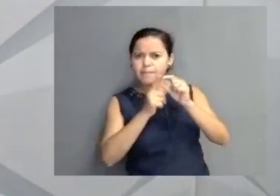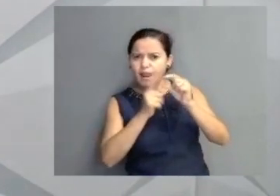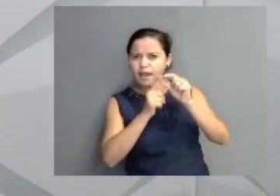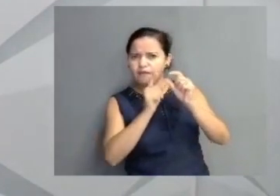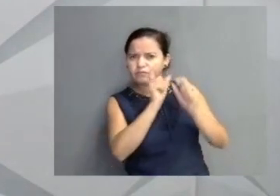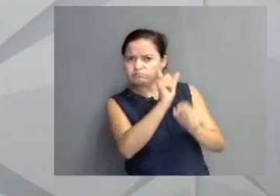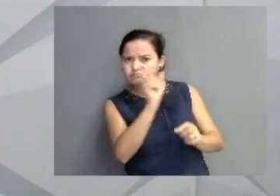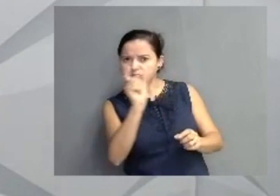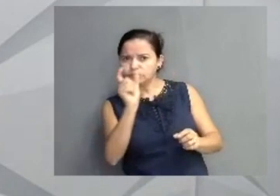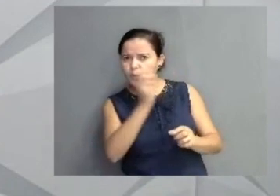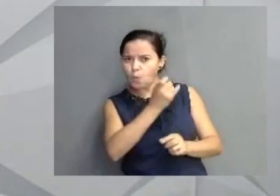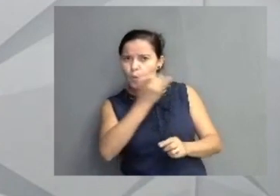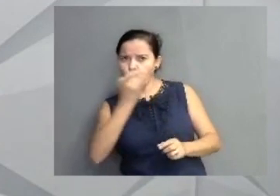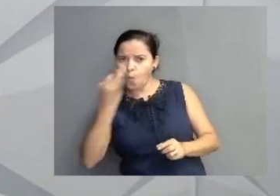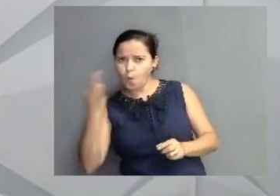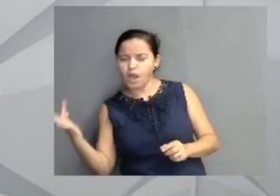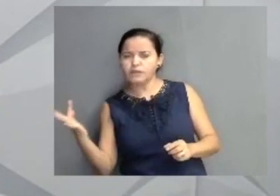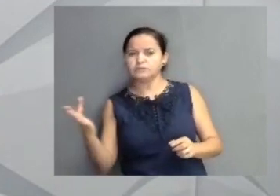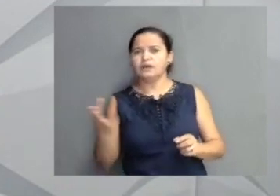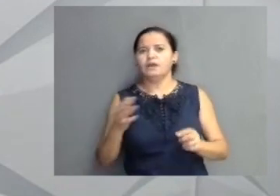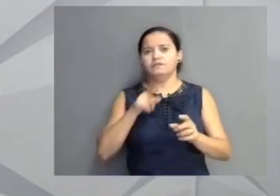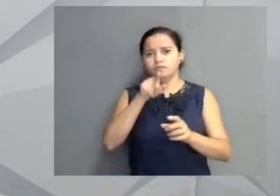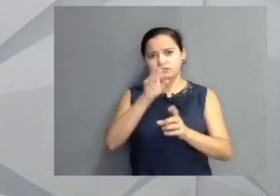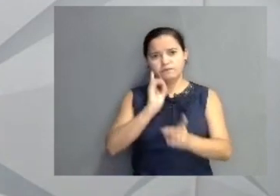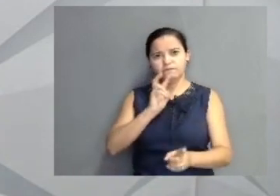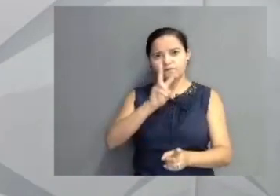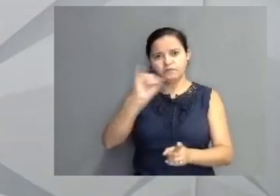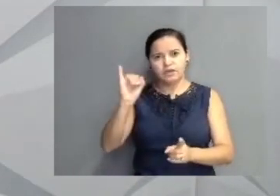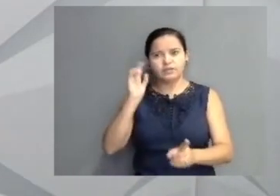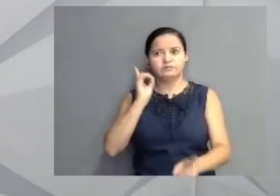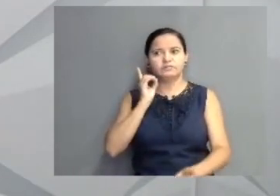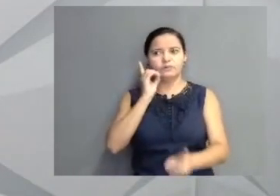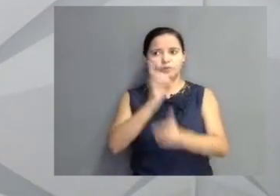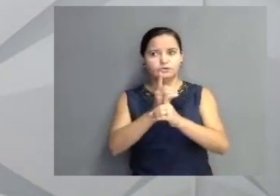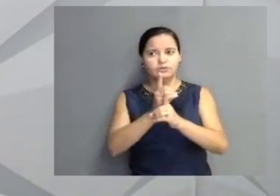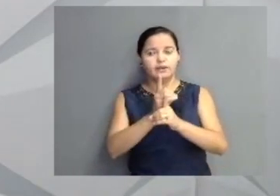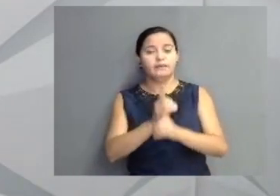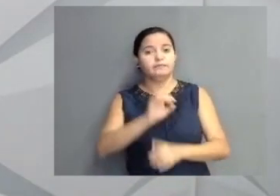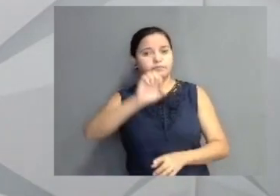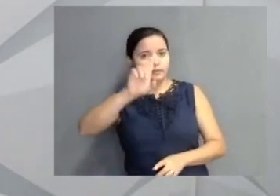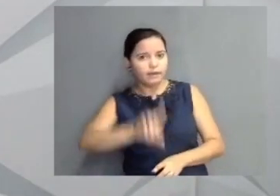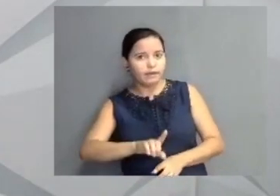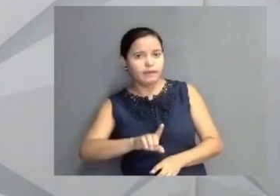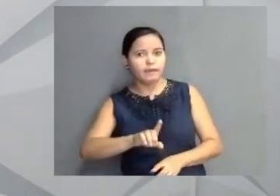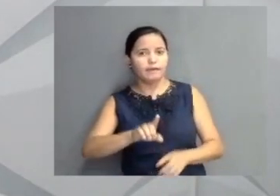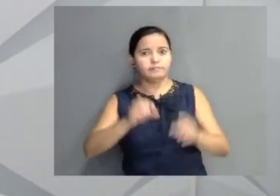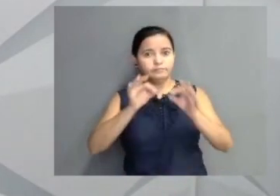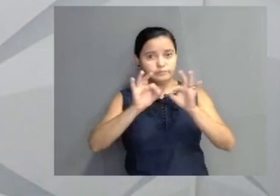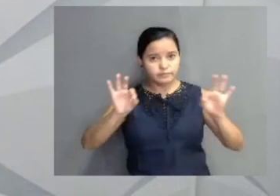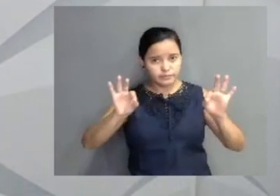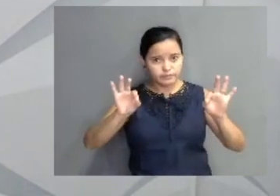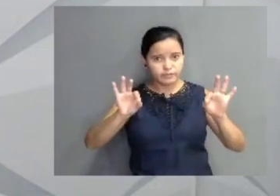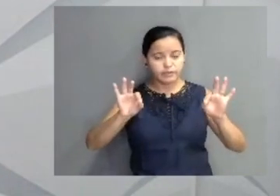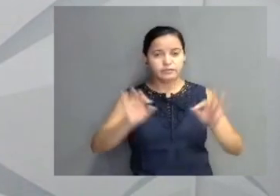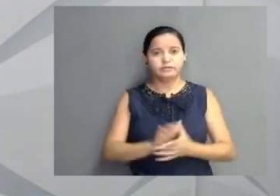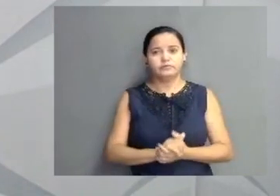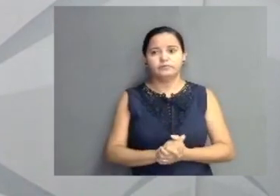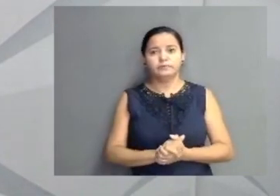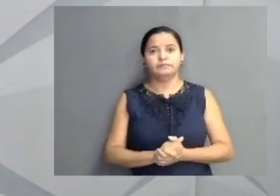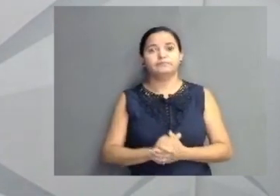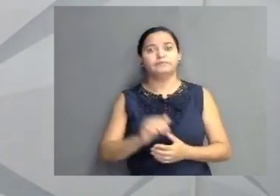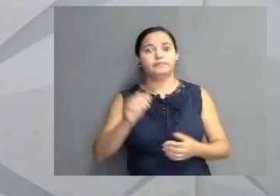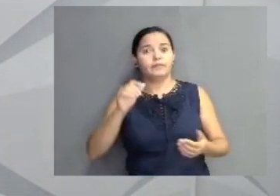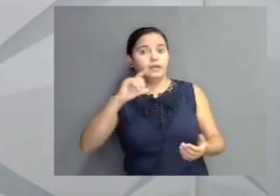contar aí essas sílabas poéticas que você vai encontrar. É uma estrutura, né, milimetricamente montada. É o que nós chamamos de